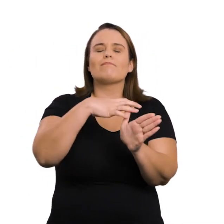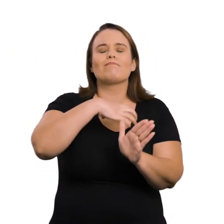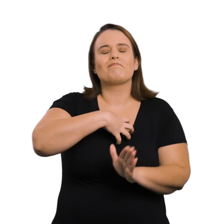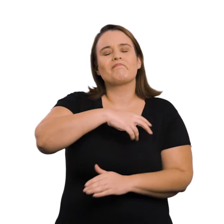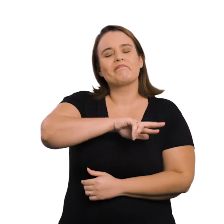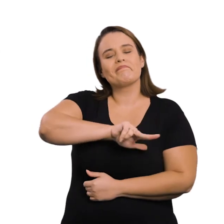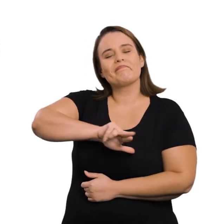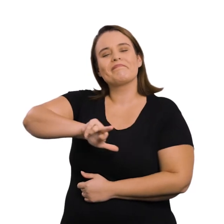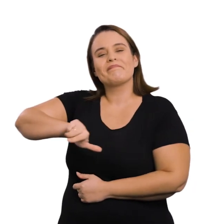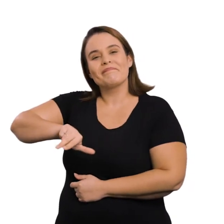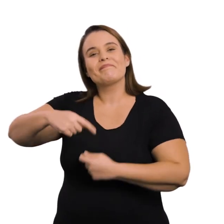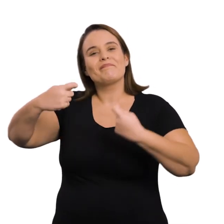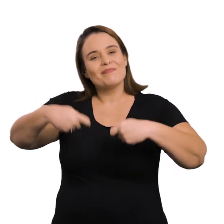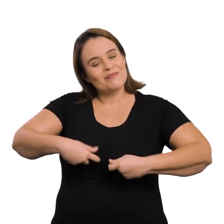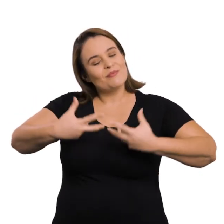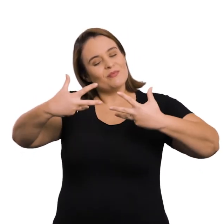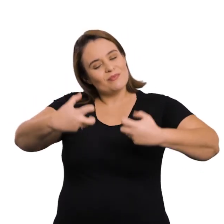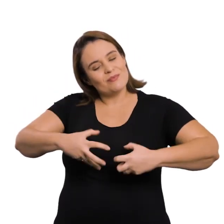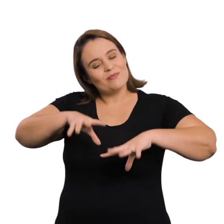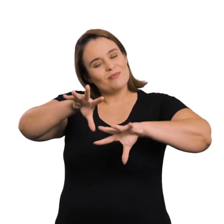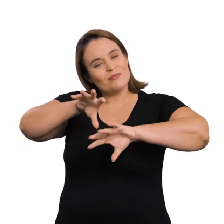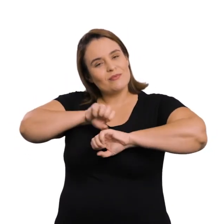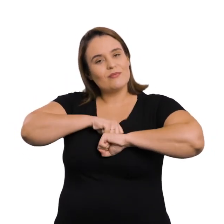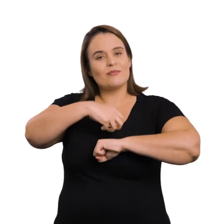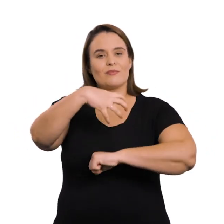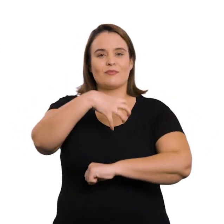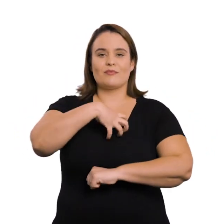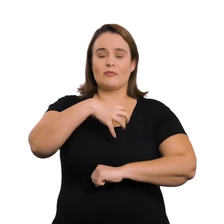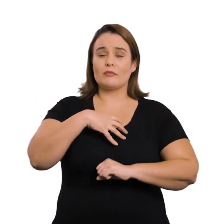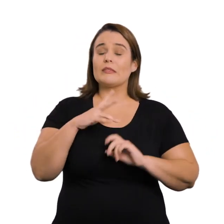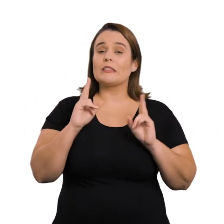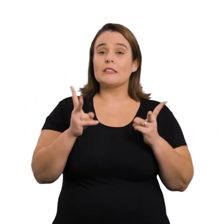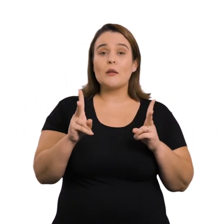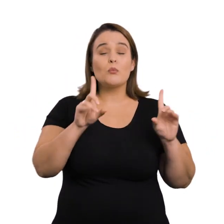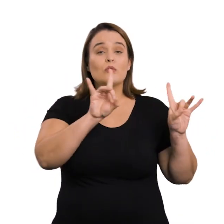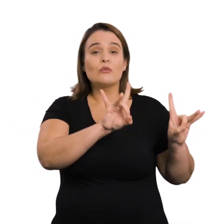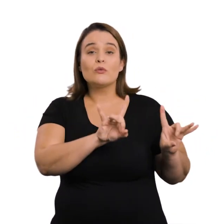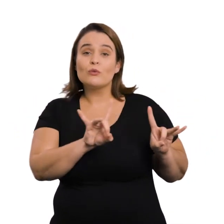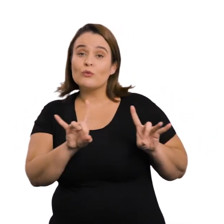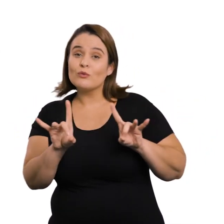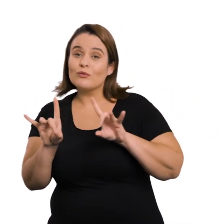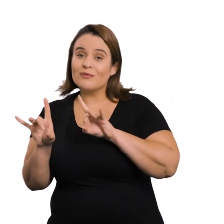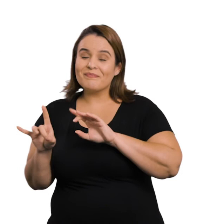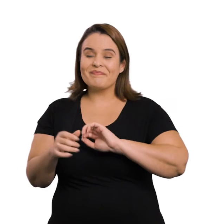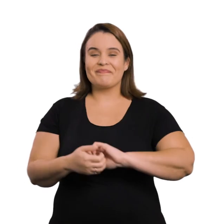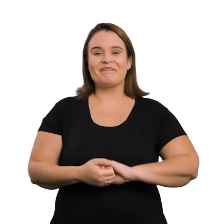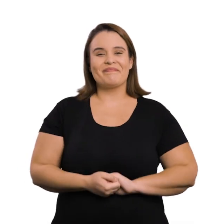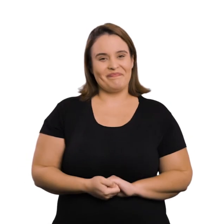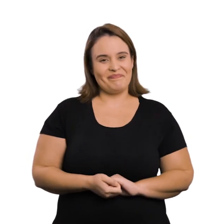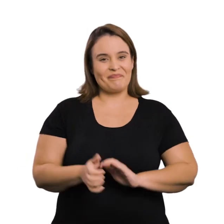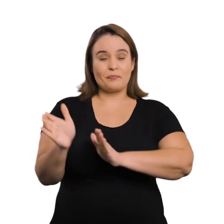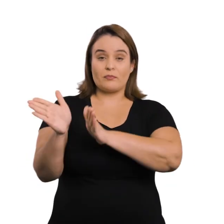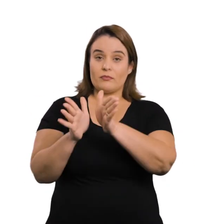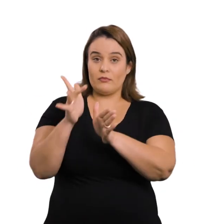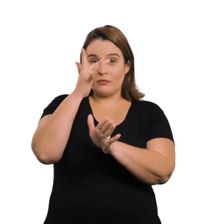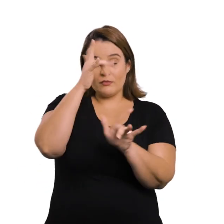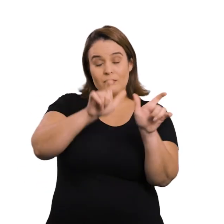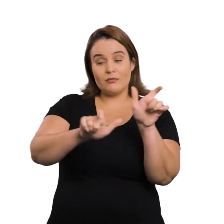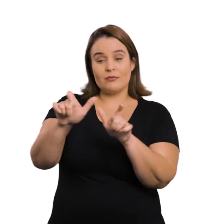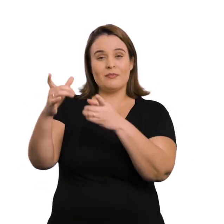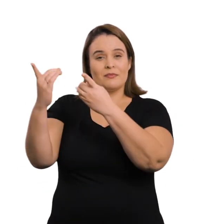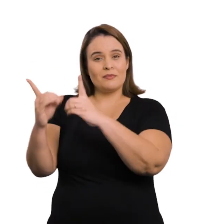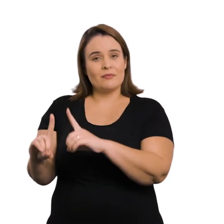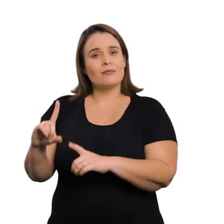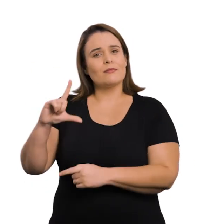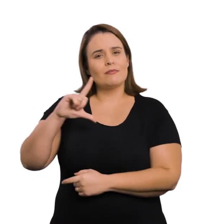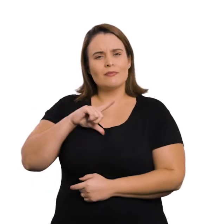em todas as suas dimensões, precisa ser assumido em todas as situações do nosso cotidiano. A acessibilidade para as